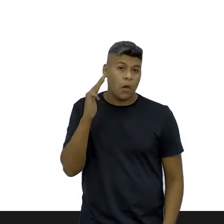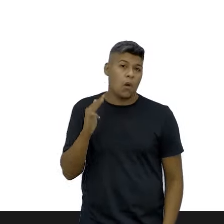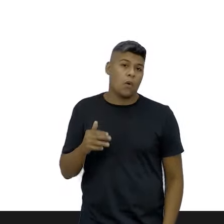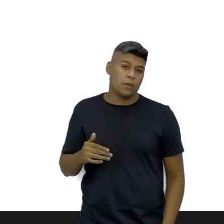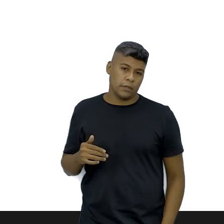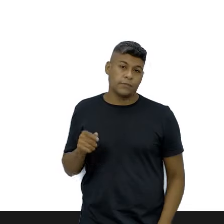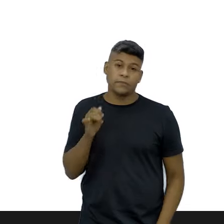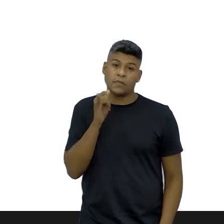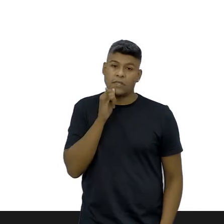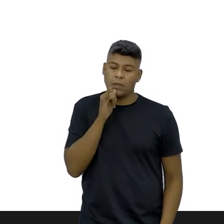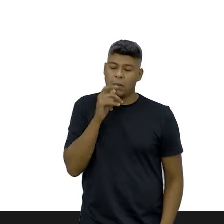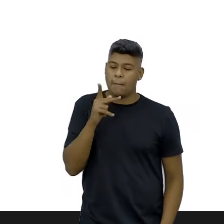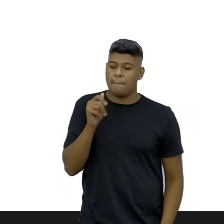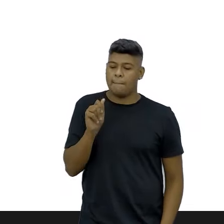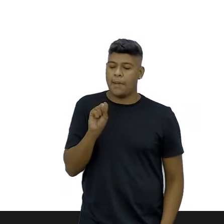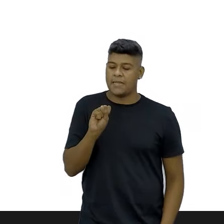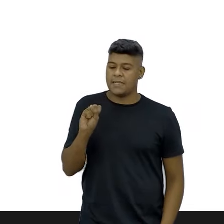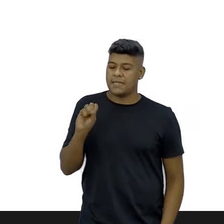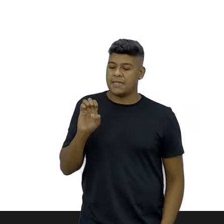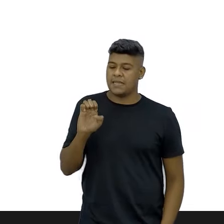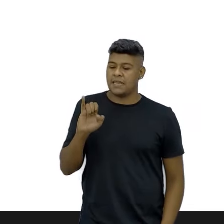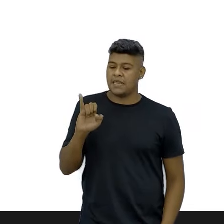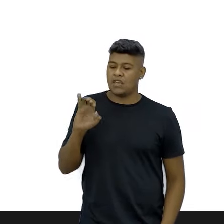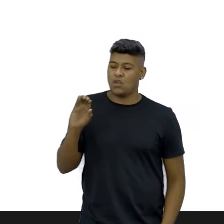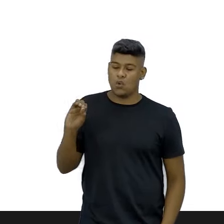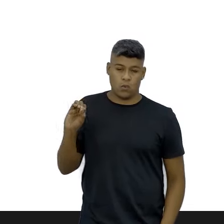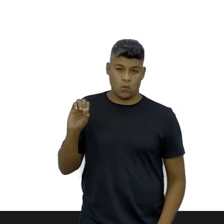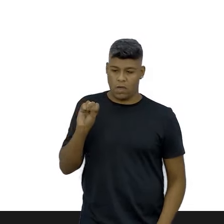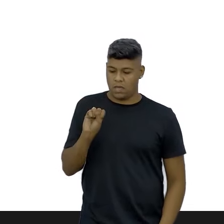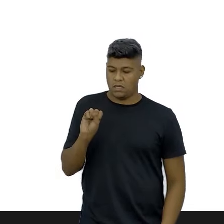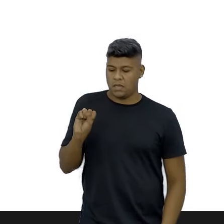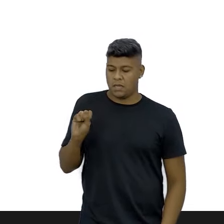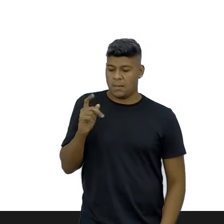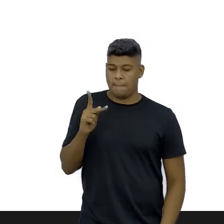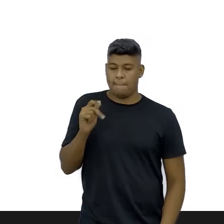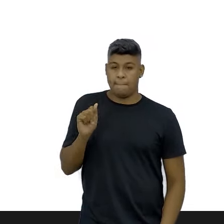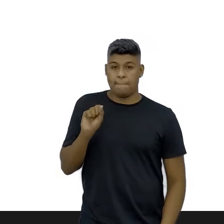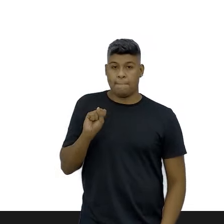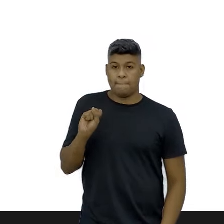exemplo, eu vou escrever passeio, né, com SS,